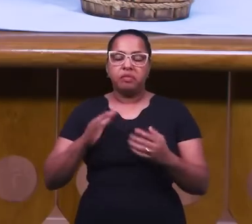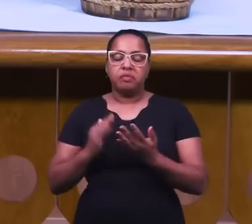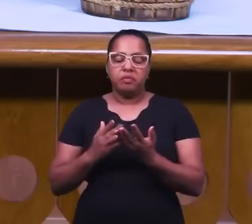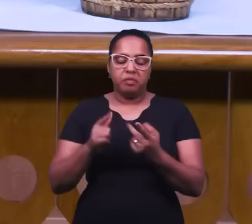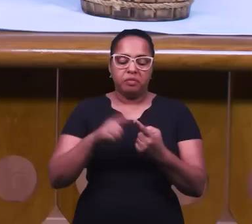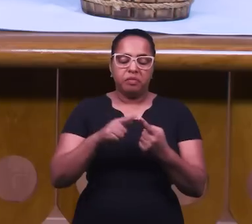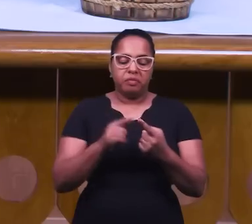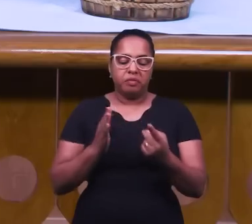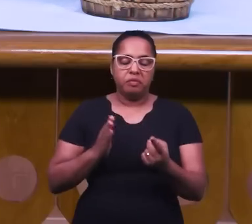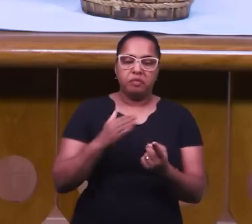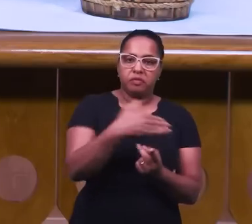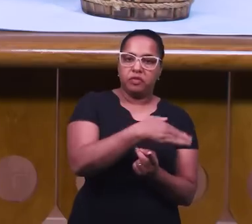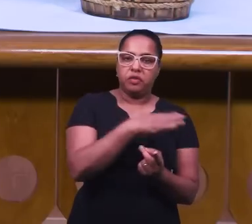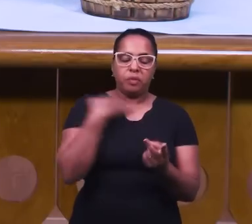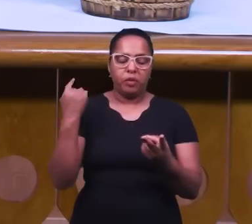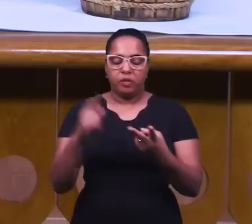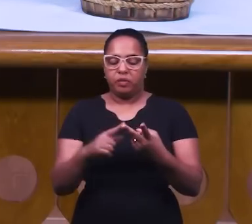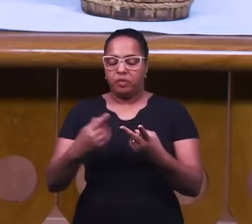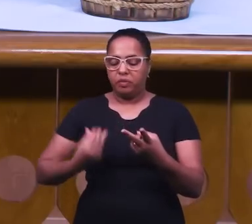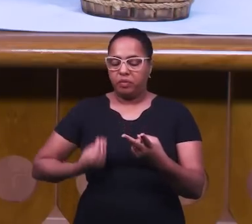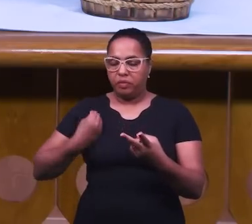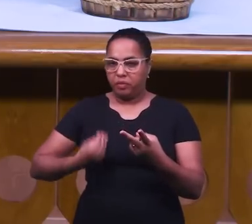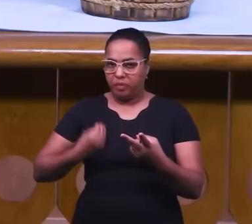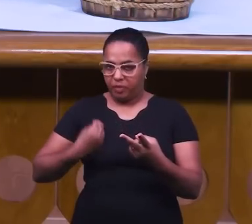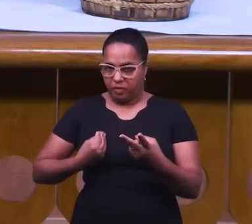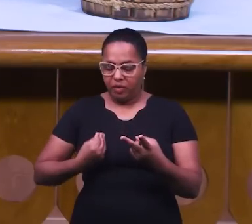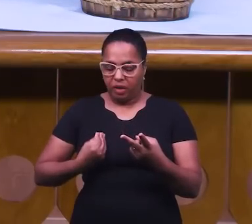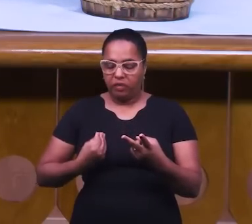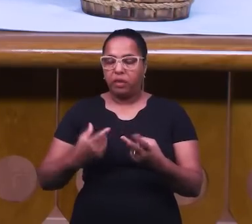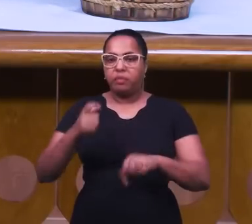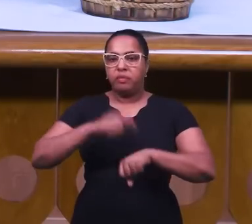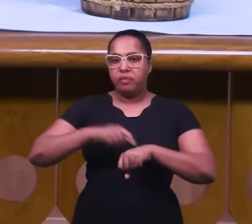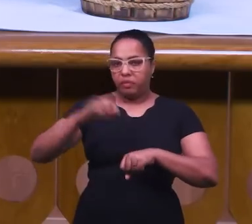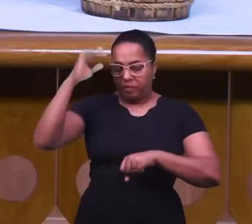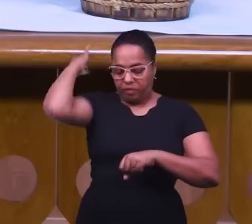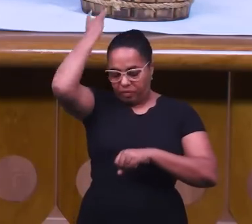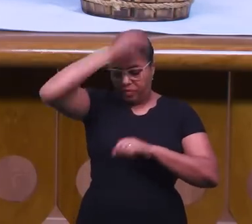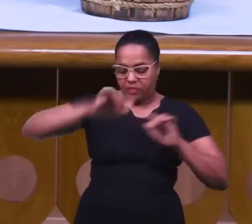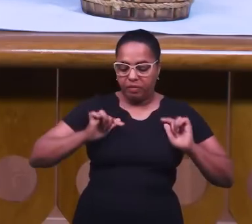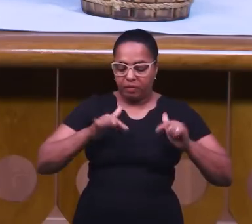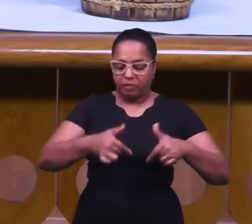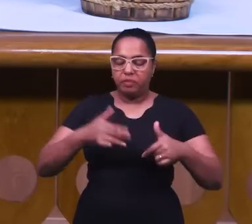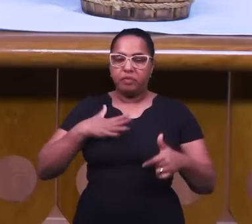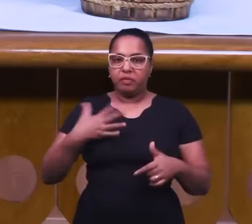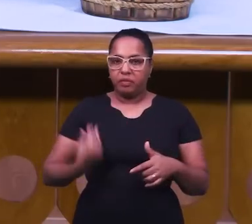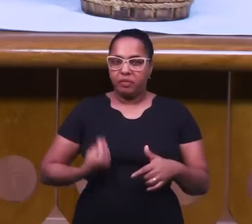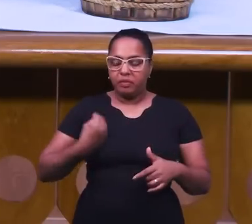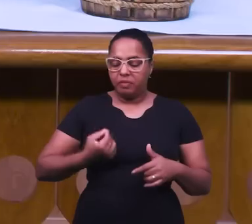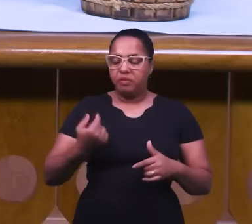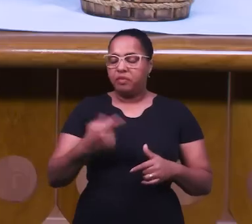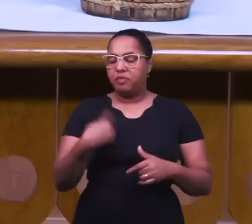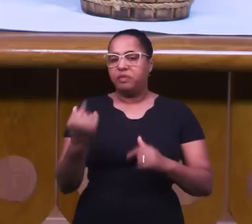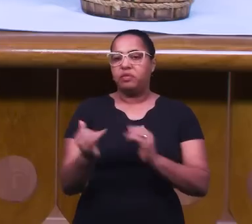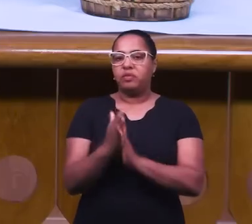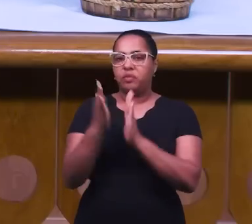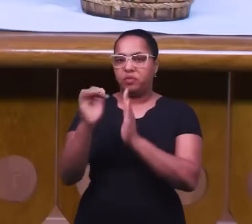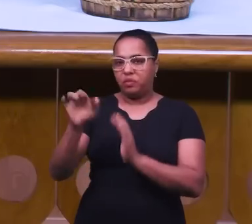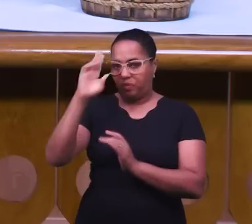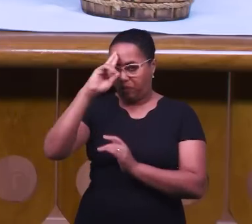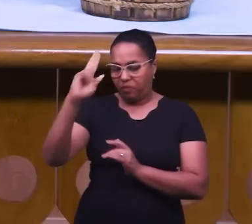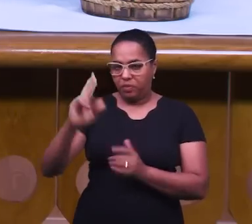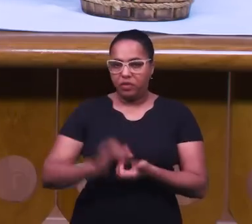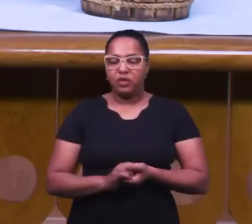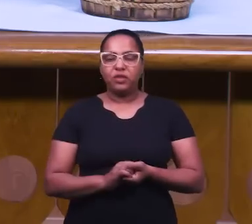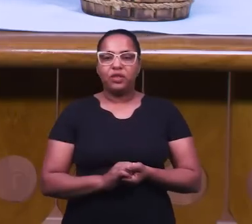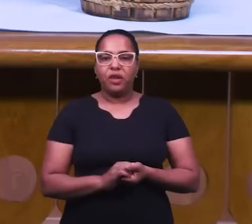morte. E o que é Cristo vive em mim? Isso é vida. É quando o Espírito Santo atua na minha vida e eu posso louvar o nome do Senhor por